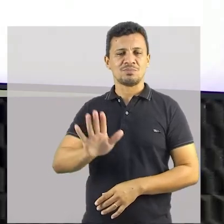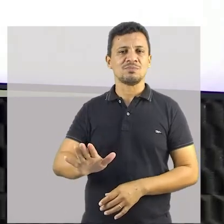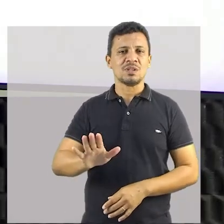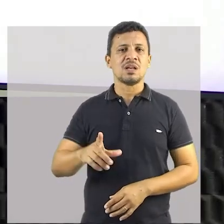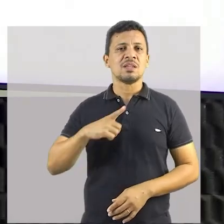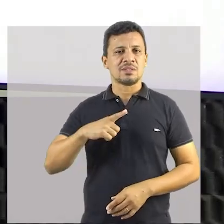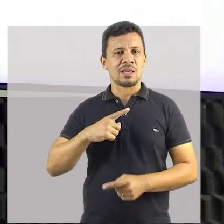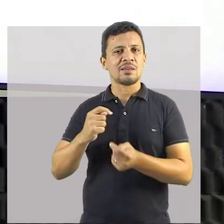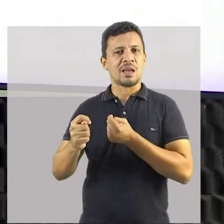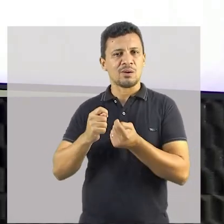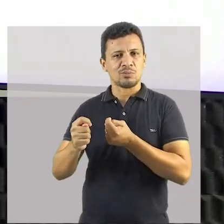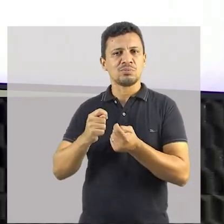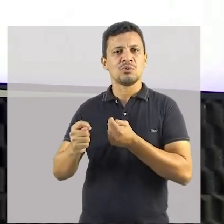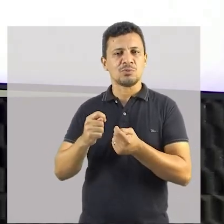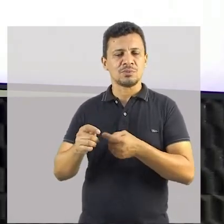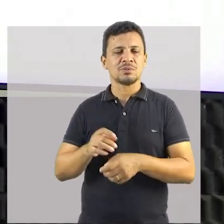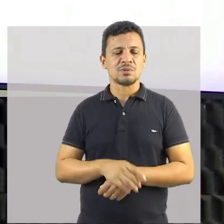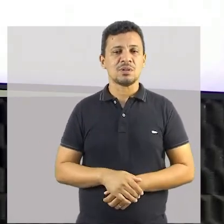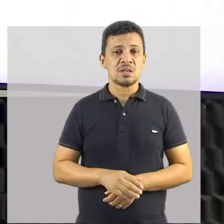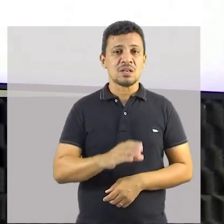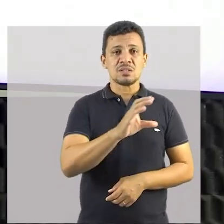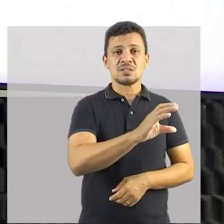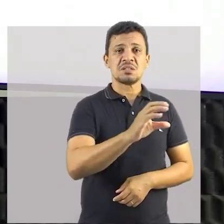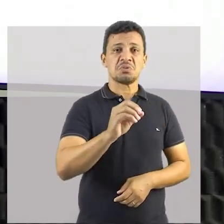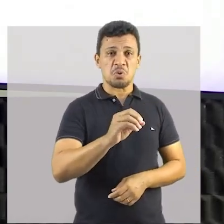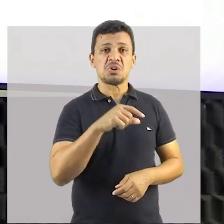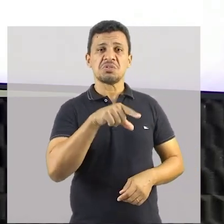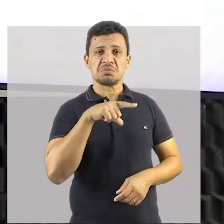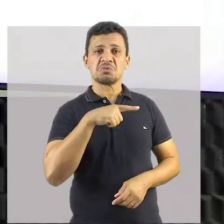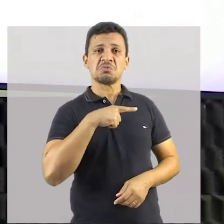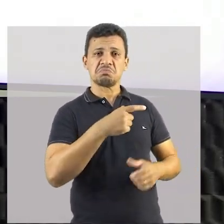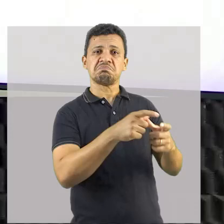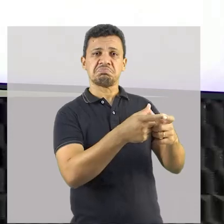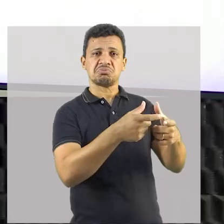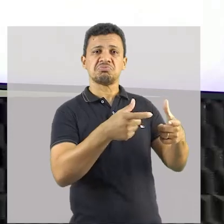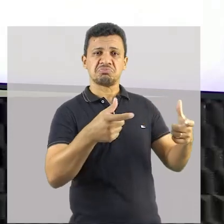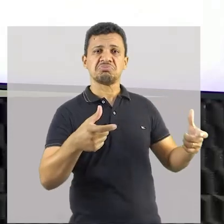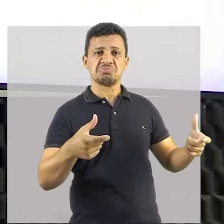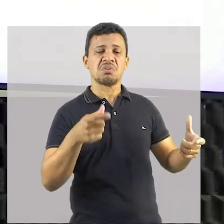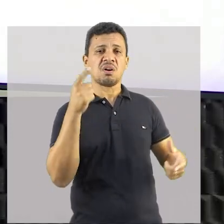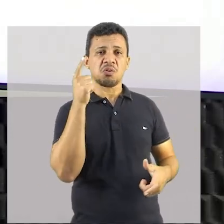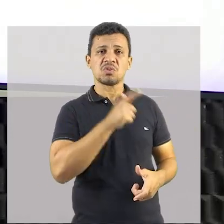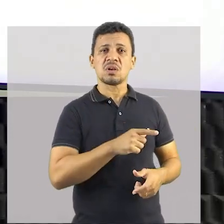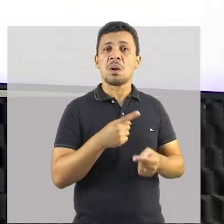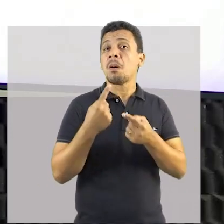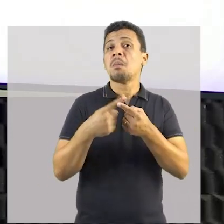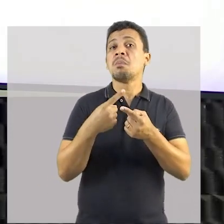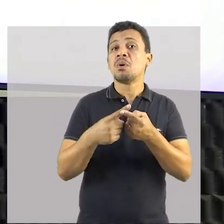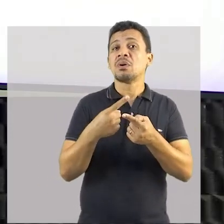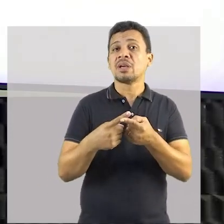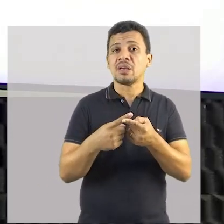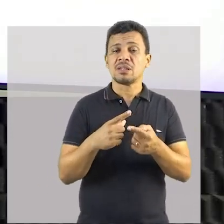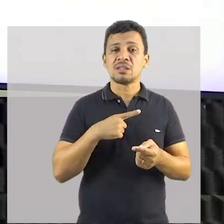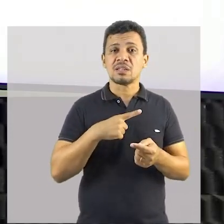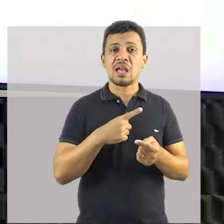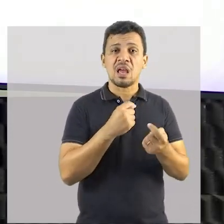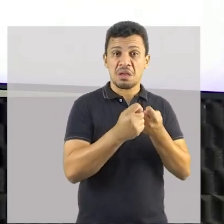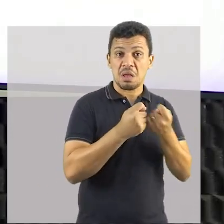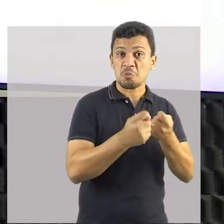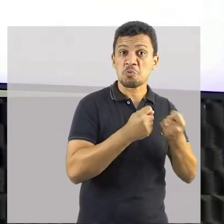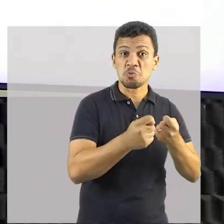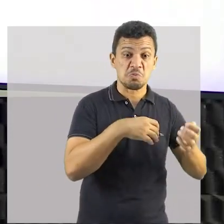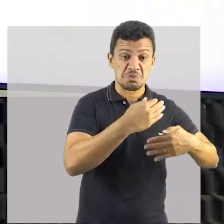e econômico. O centro-oeste, diga-se de passagem, cresceu muito. Foi uma das regiões que mais cresceu exatamente por conta da